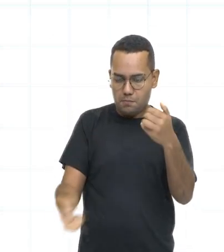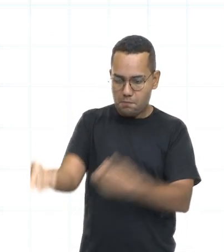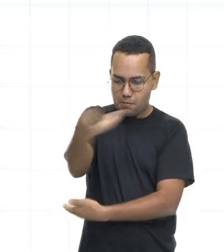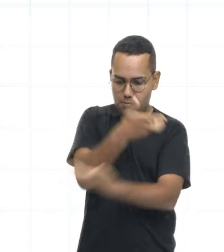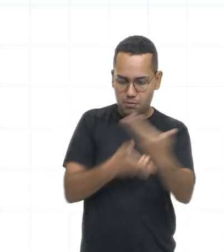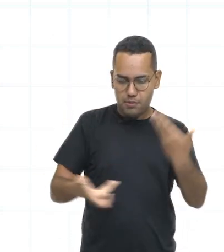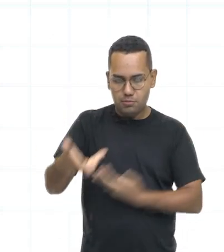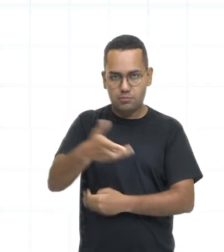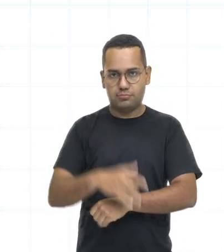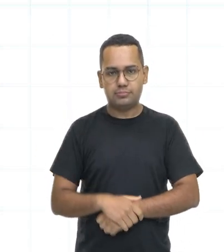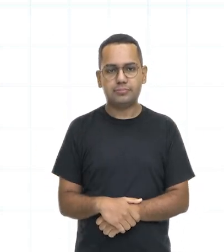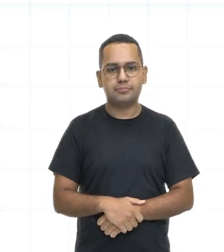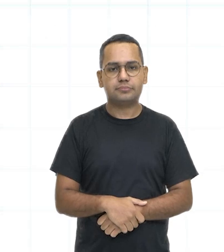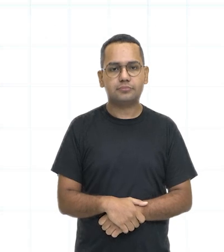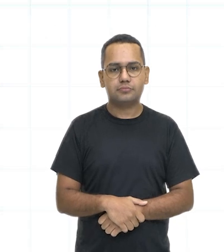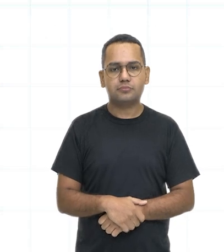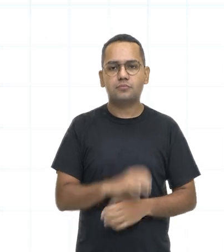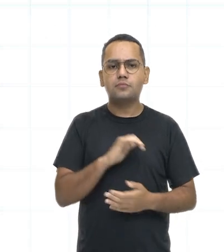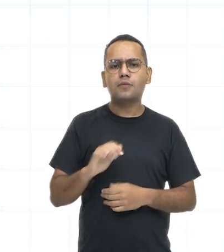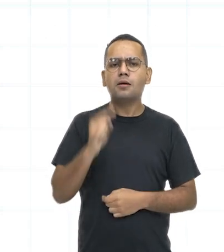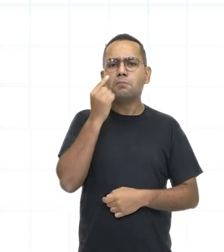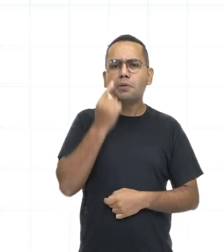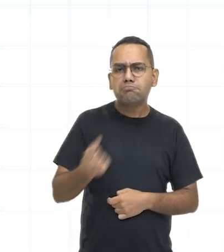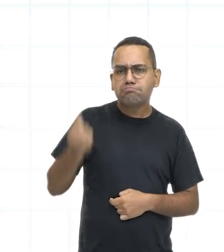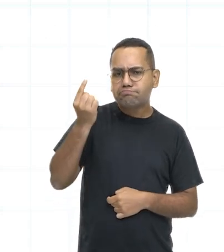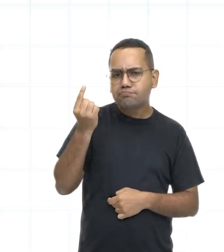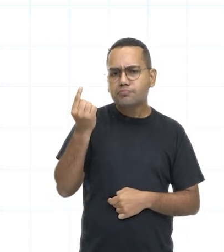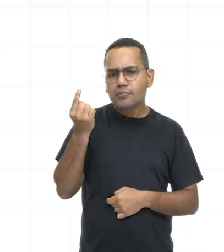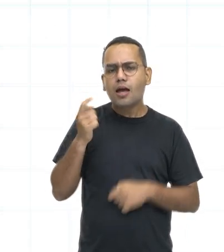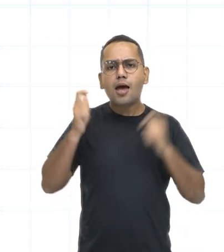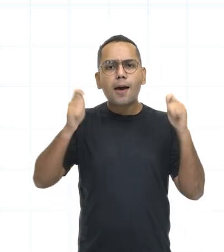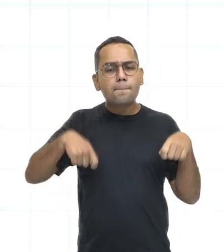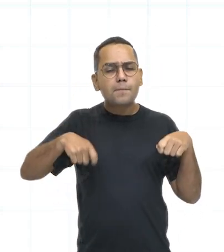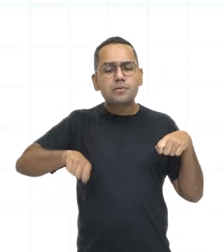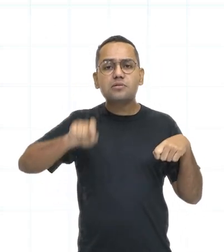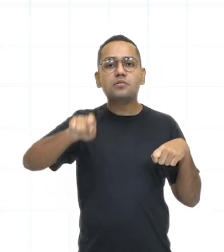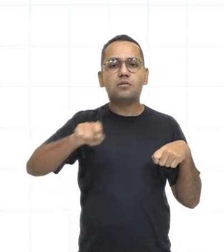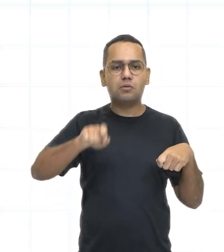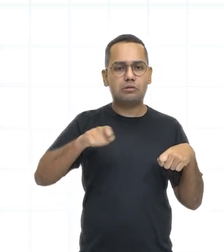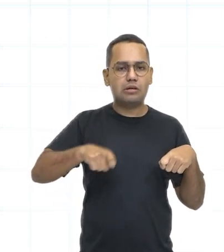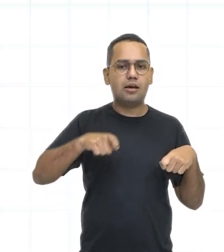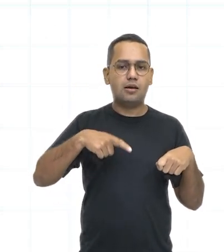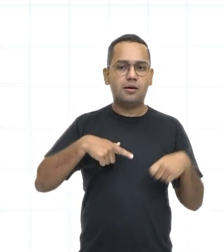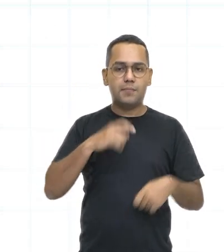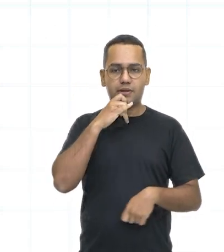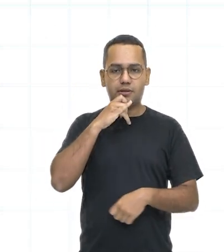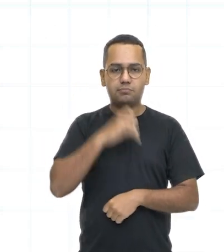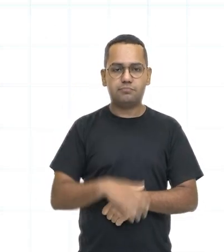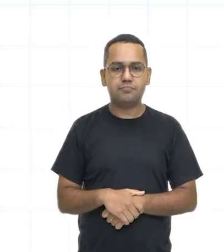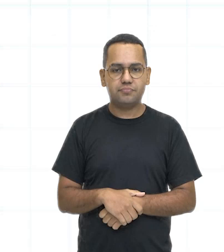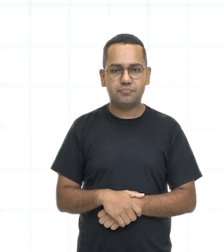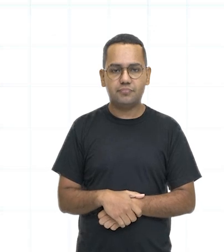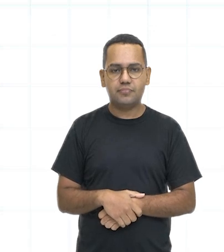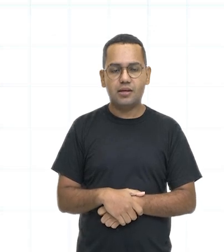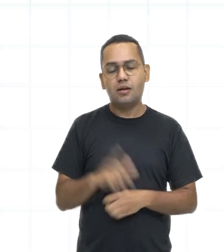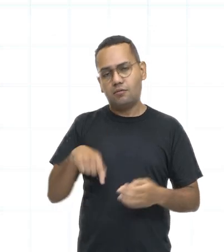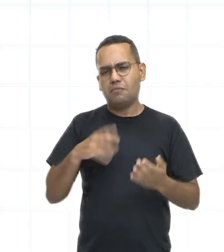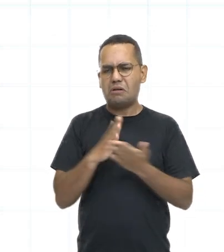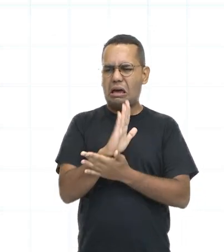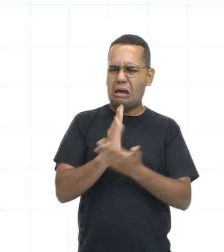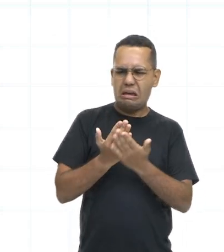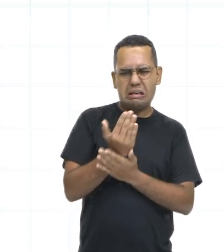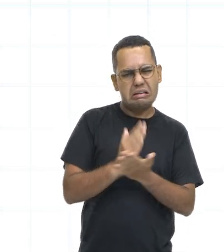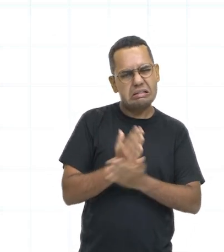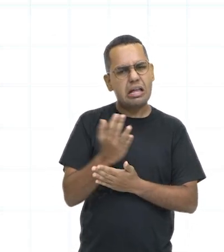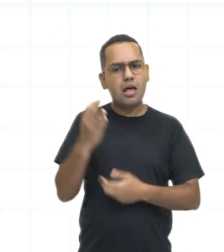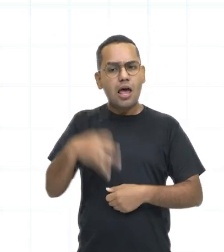A improvisação pode ser entendida como um jogo criativo, onde a incerteza é um convite à exploração.